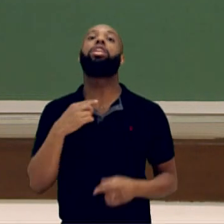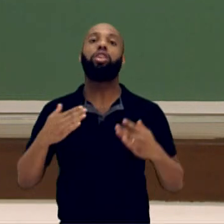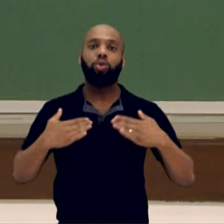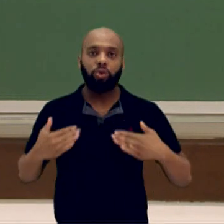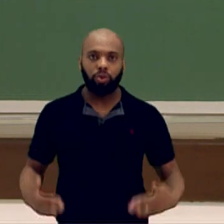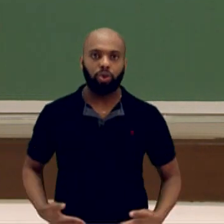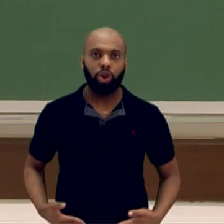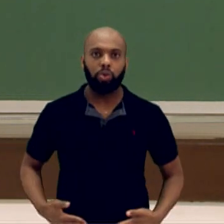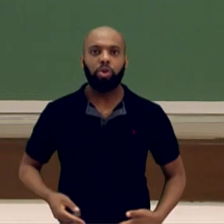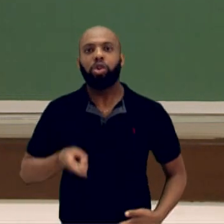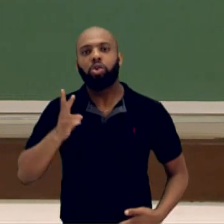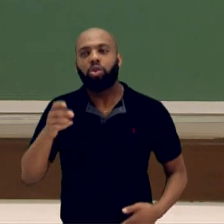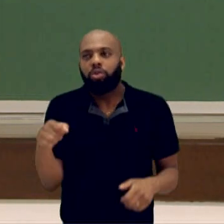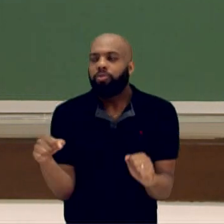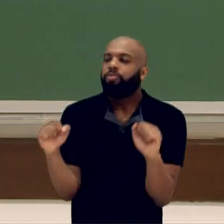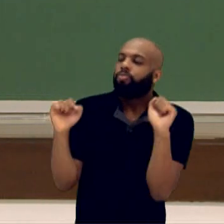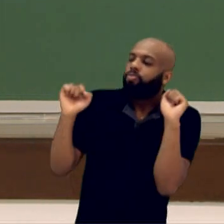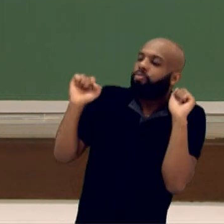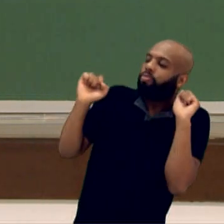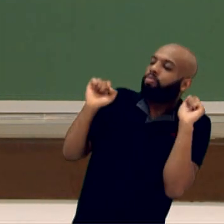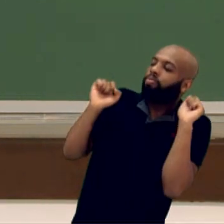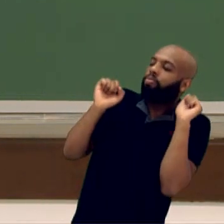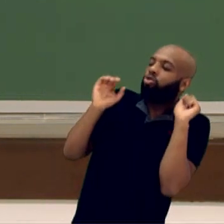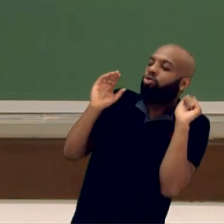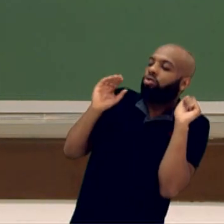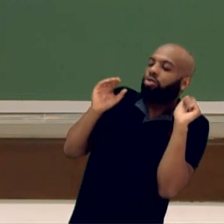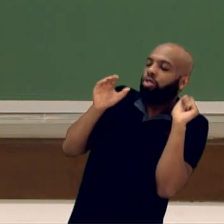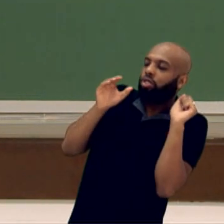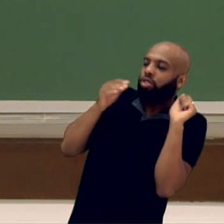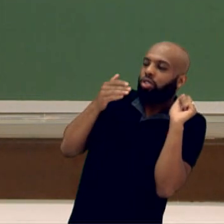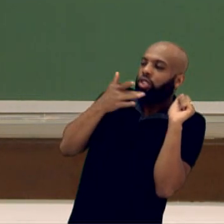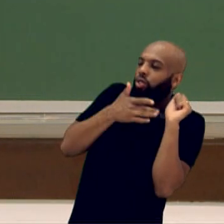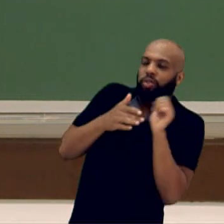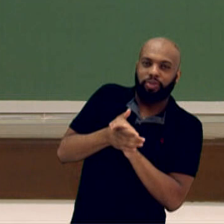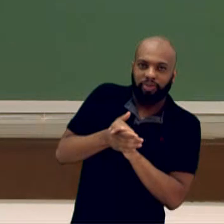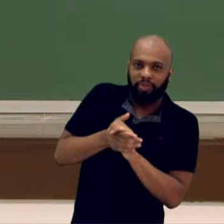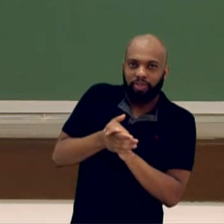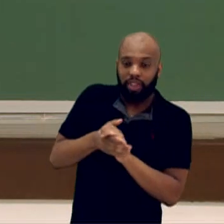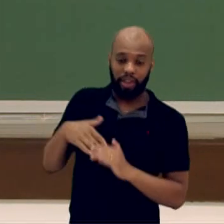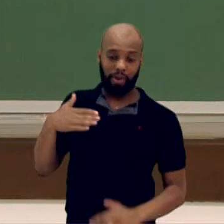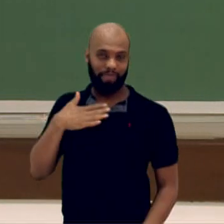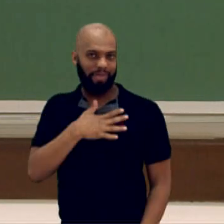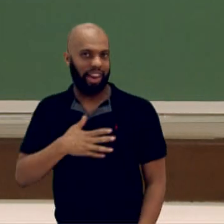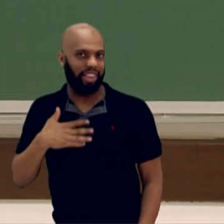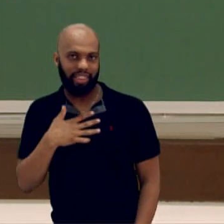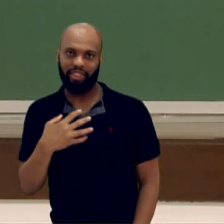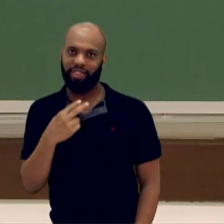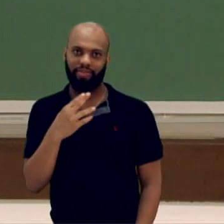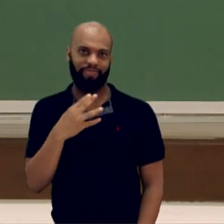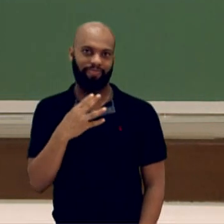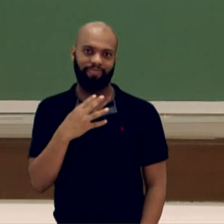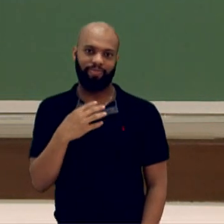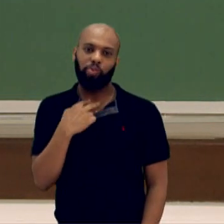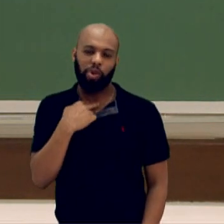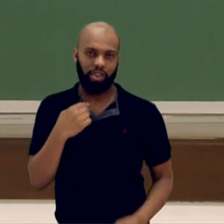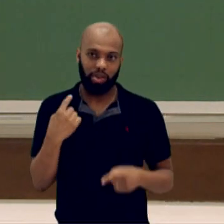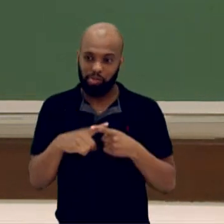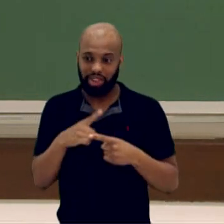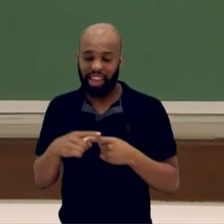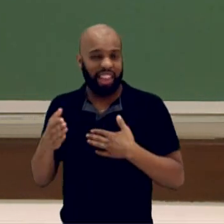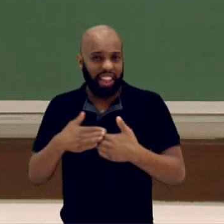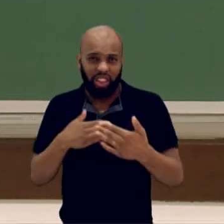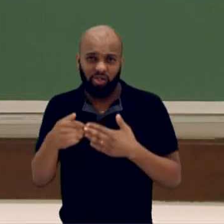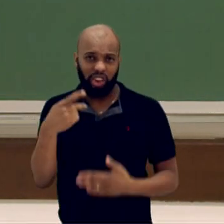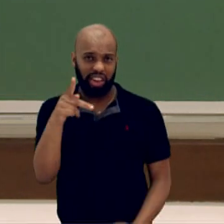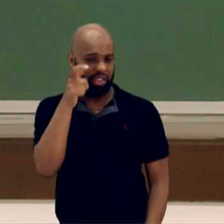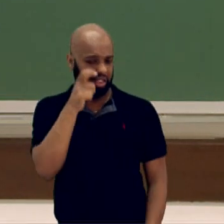você permanecer embaixo das cobertas. Isso é o prazer. E aí que os estoicos dizem, não importa o que você quer, nesse sentido. Não importa o